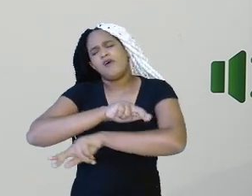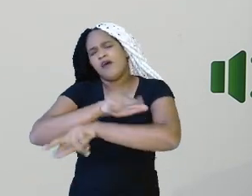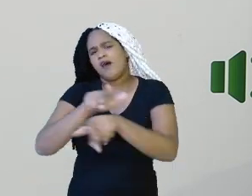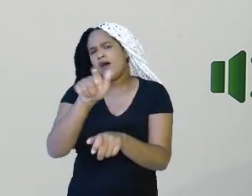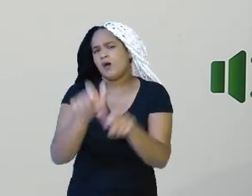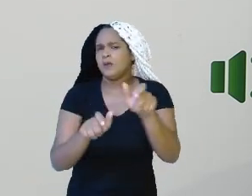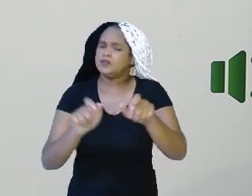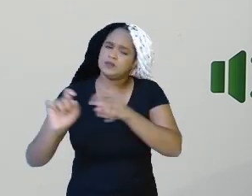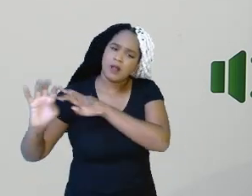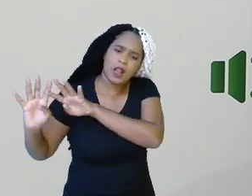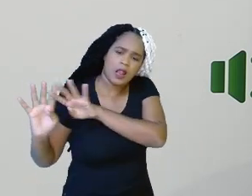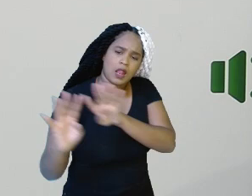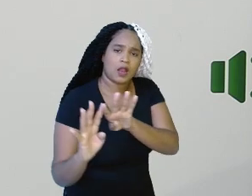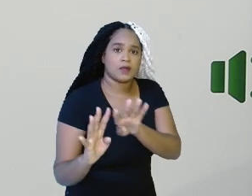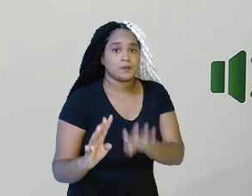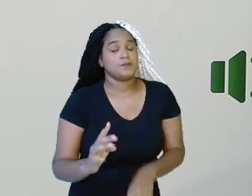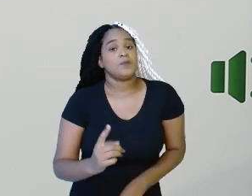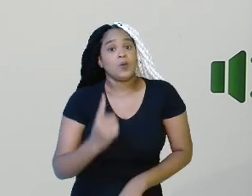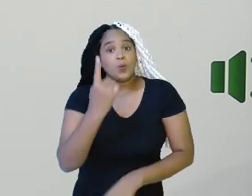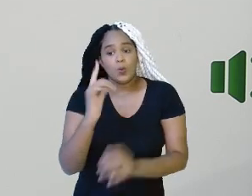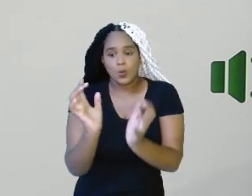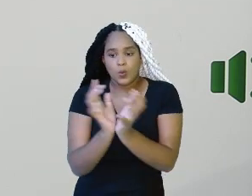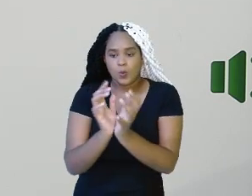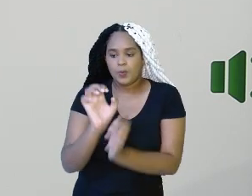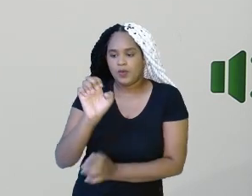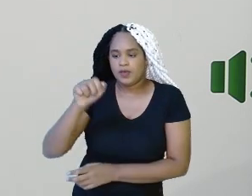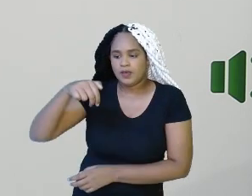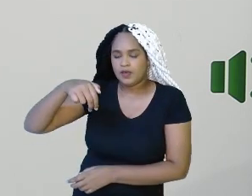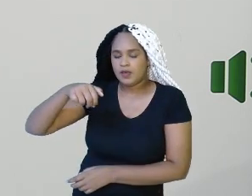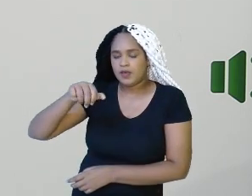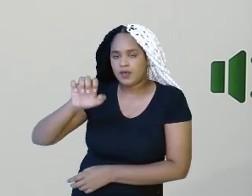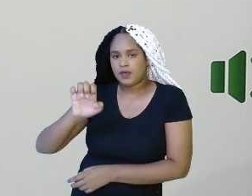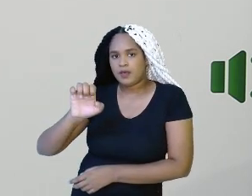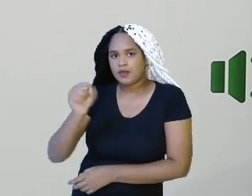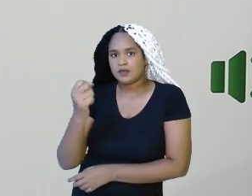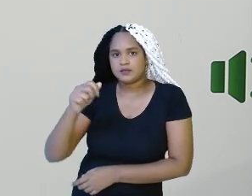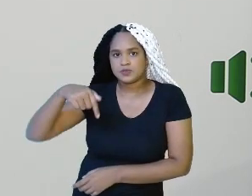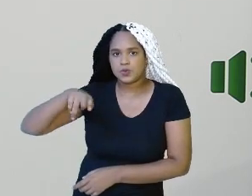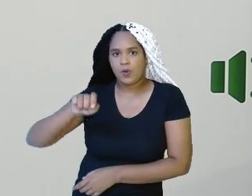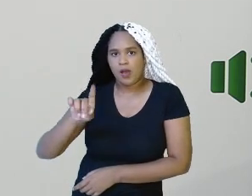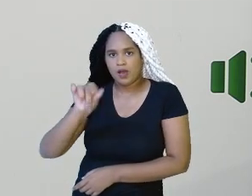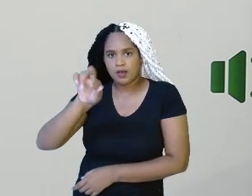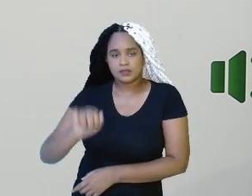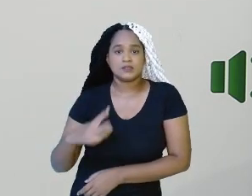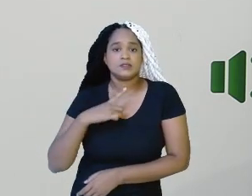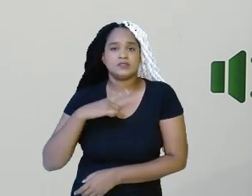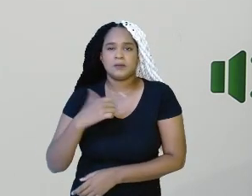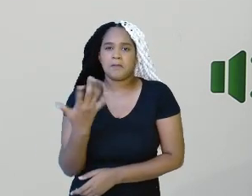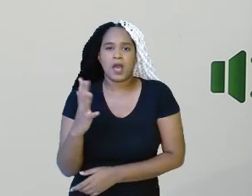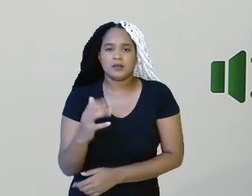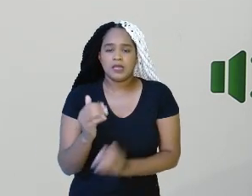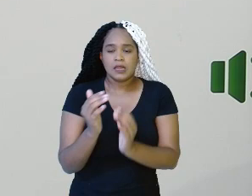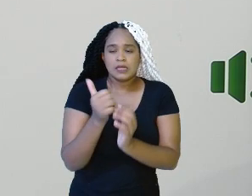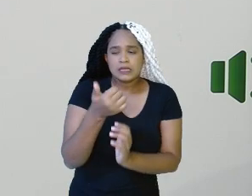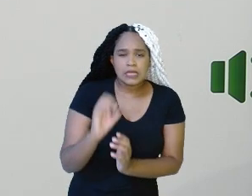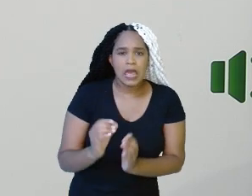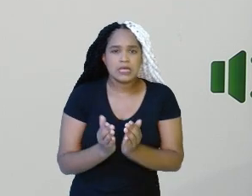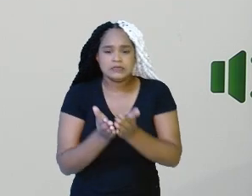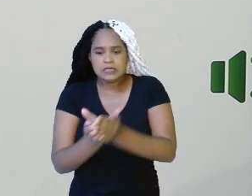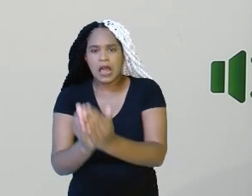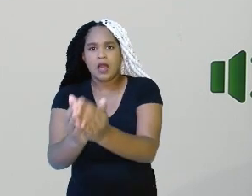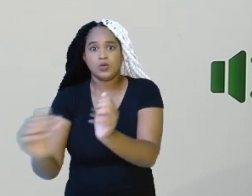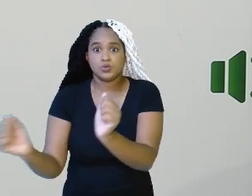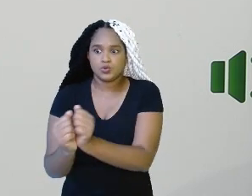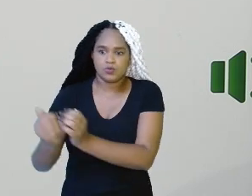Uma esquadra, geralmente, ela tinha 10, 13 navios acompanhando, né? Então, no meio